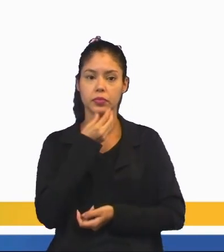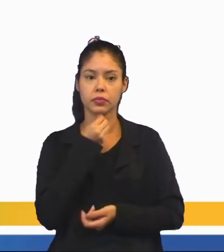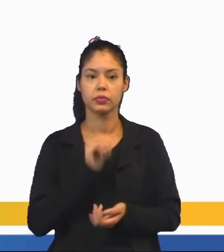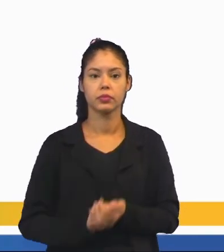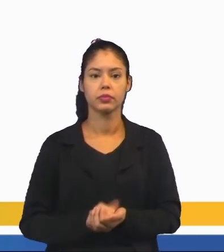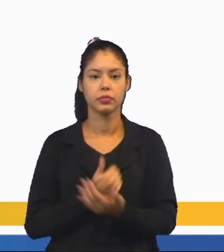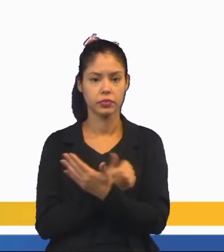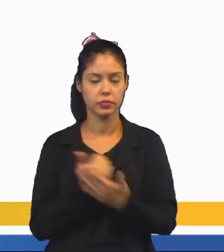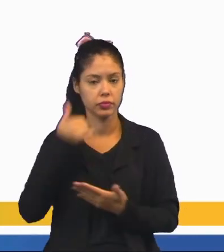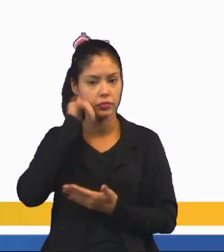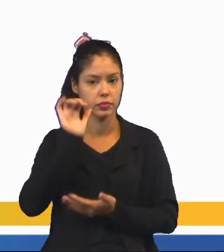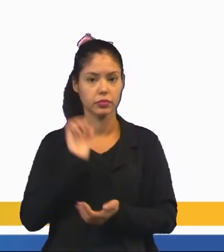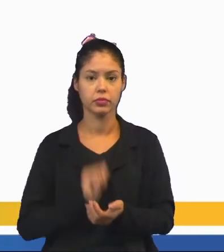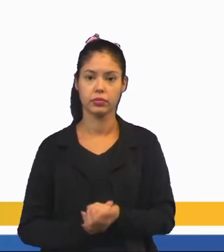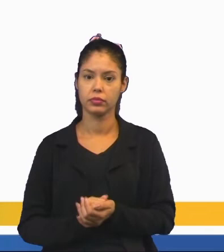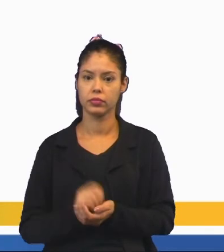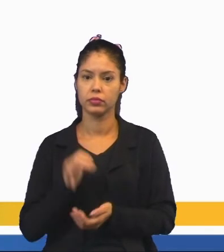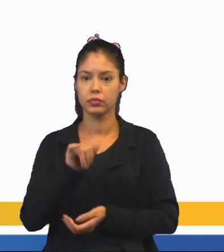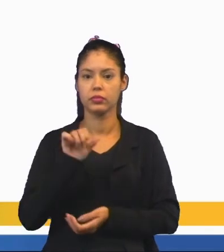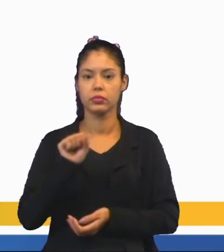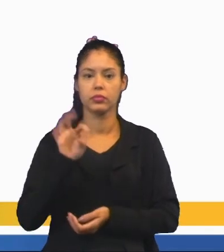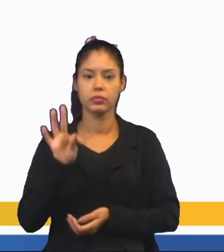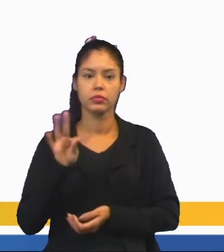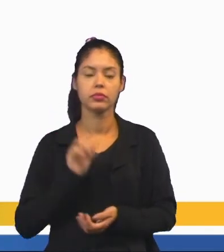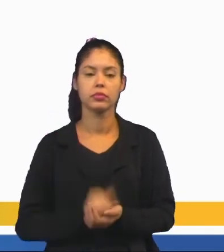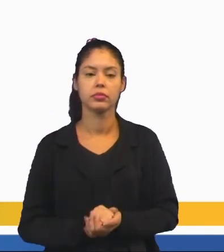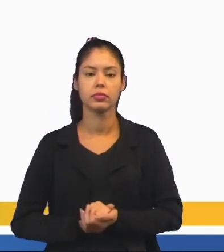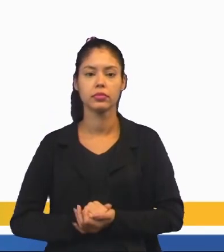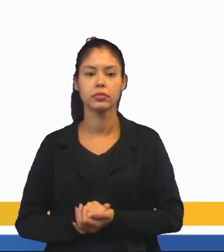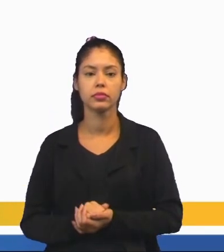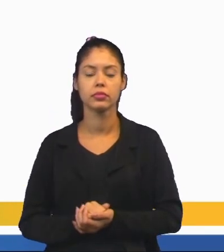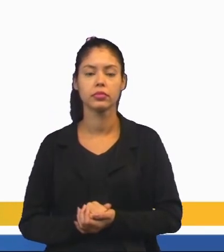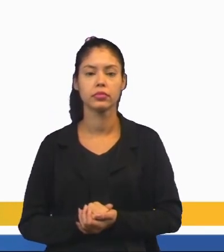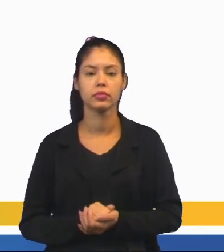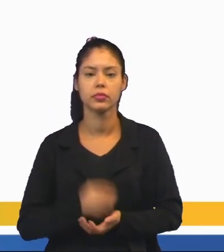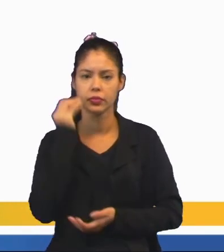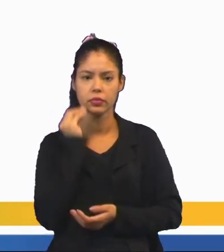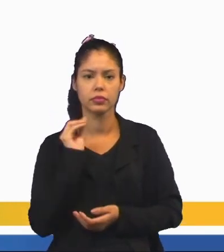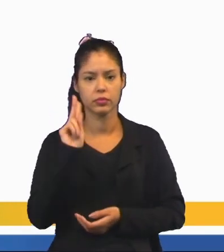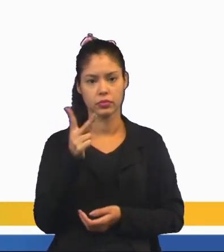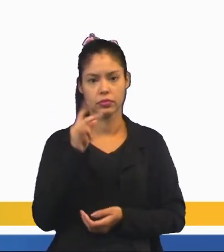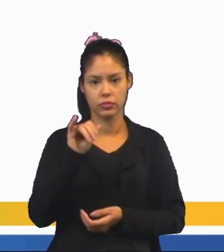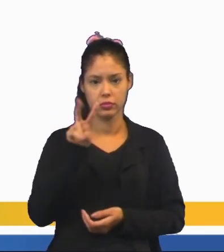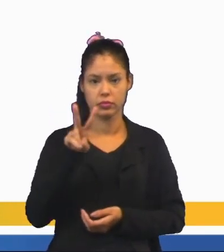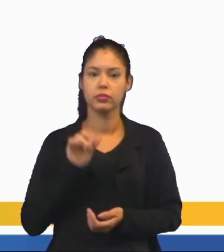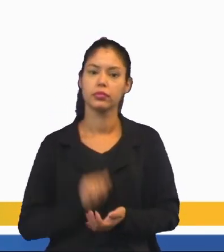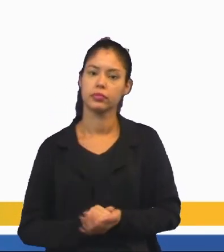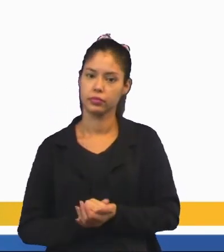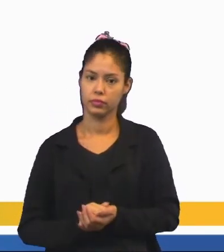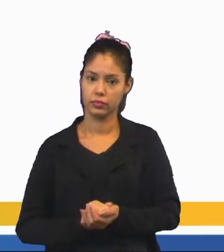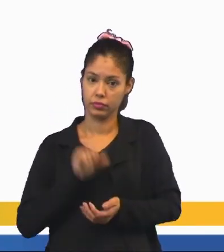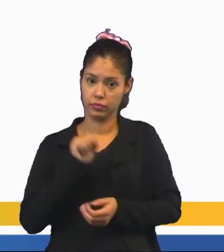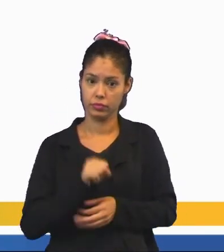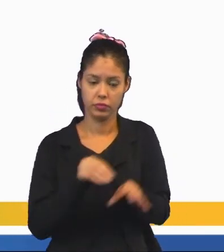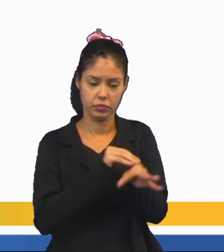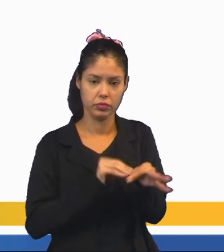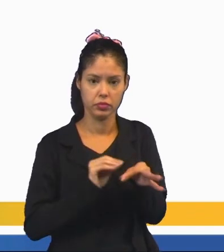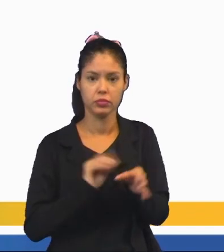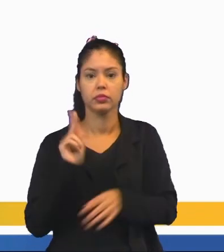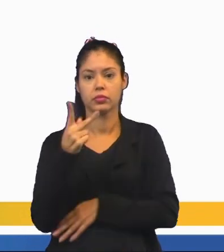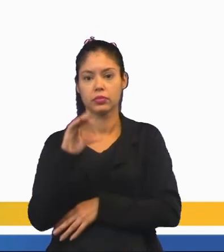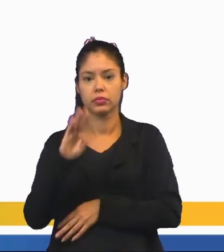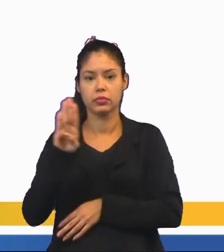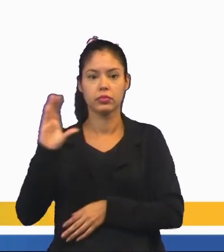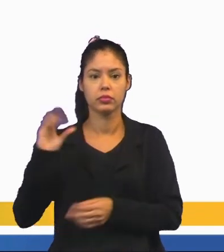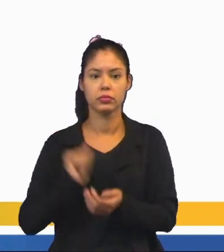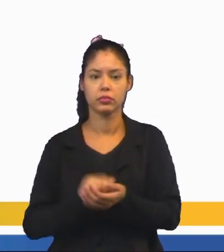de prevenção, diagnóstico de tratamento delas, das ITs, testagem para HIV, sífilis e